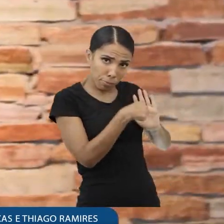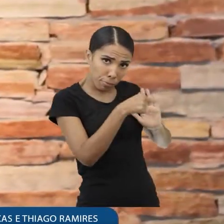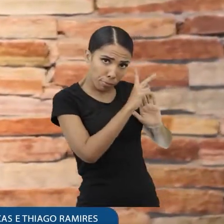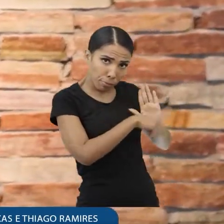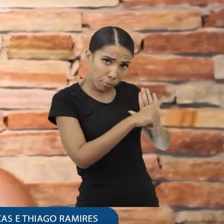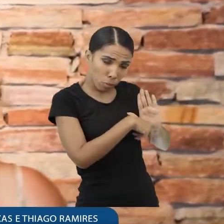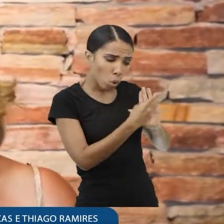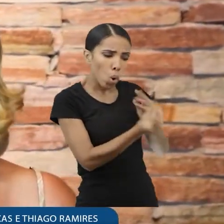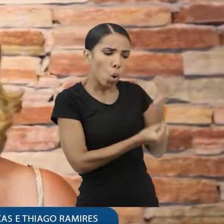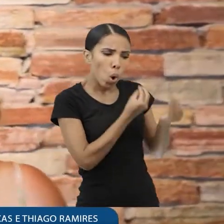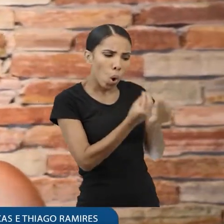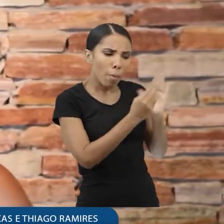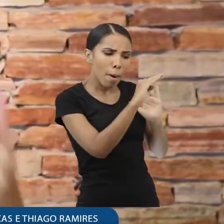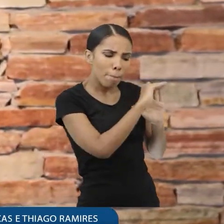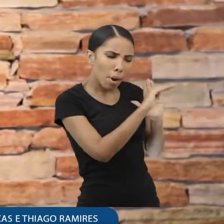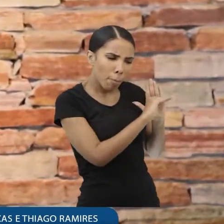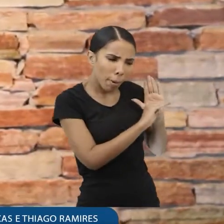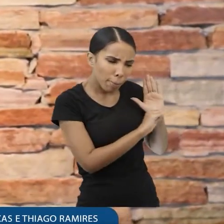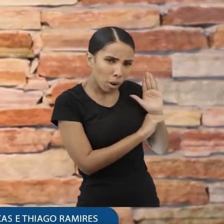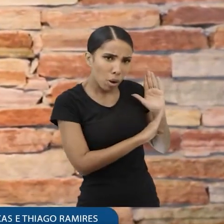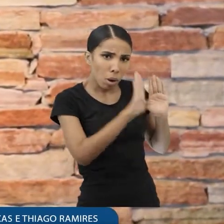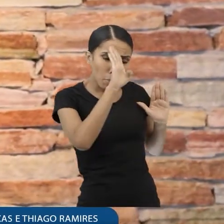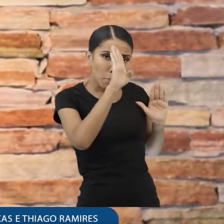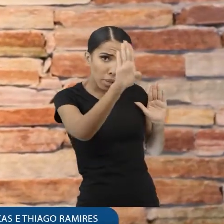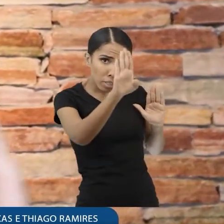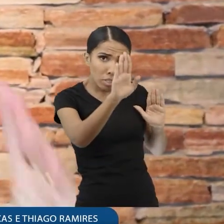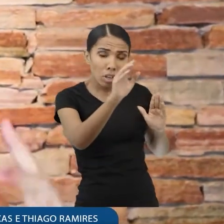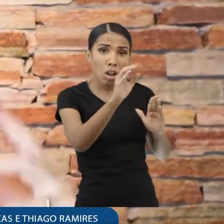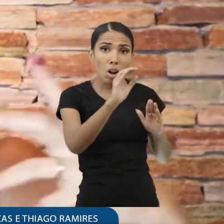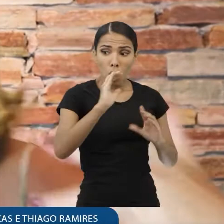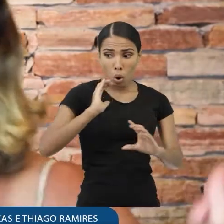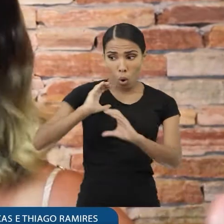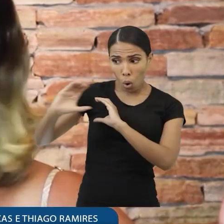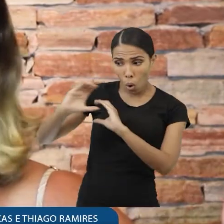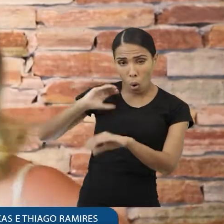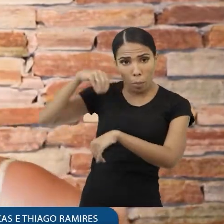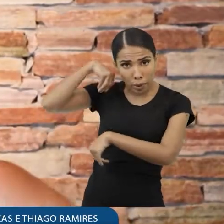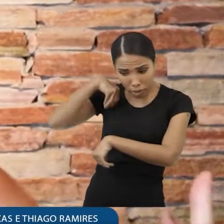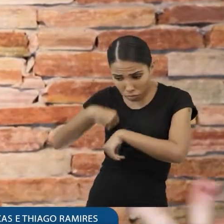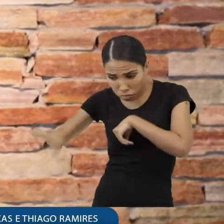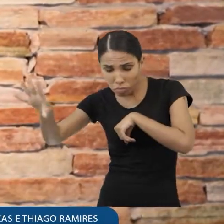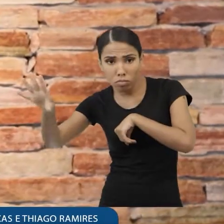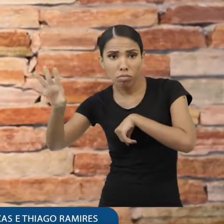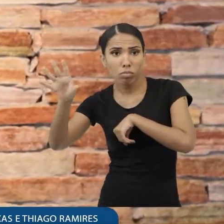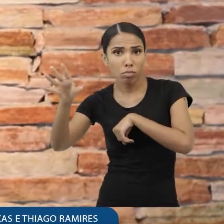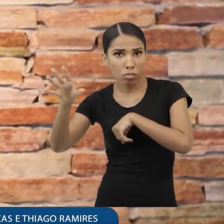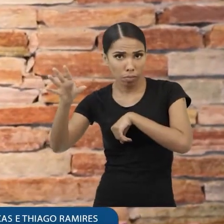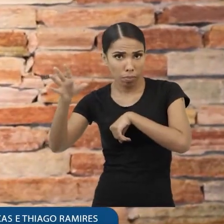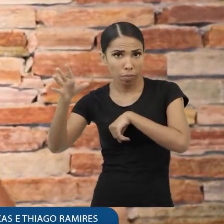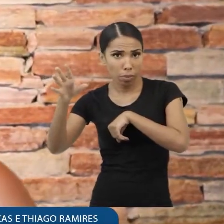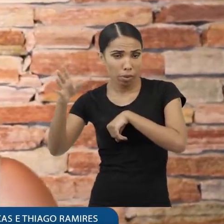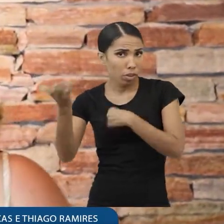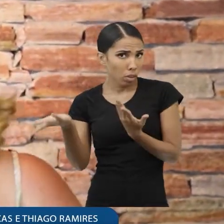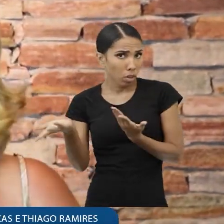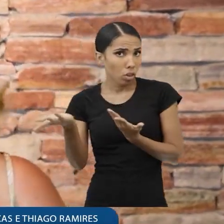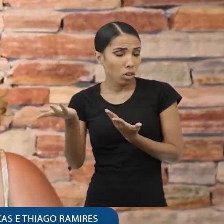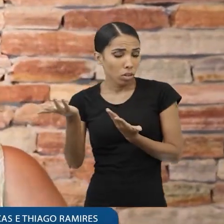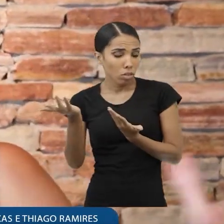né, na parte de modelagem, como principalmente para a gente comunicar. E aí, quando a gente faz o uso das